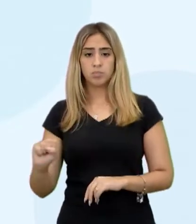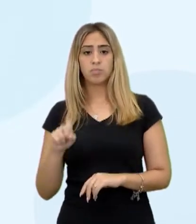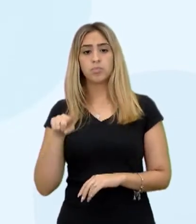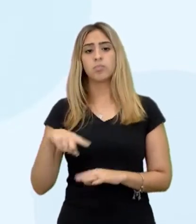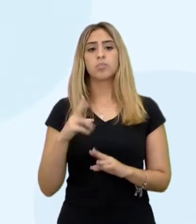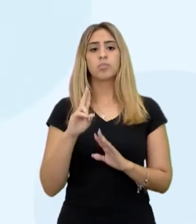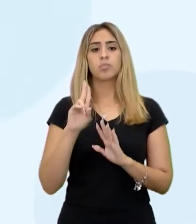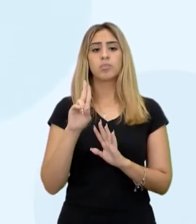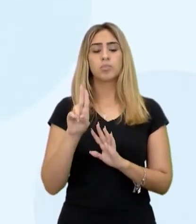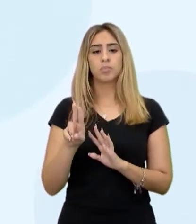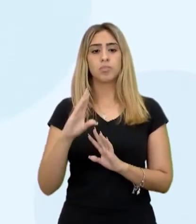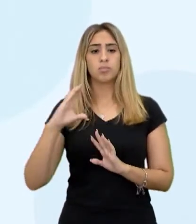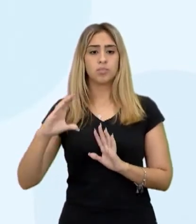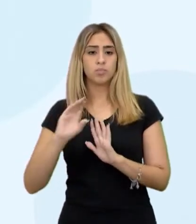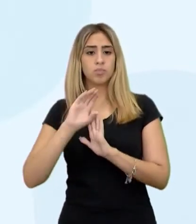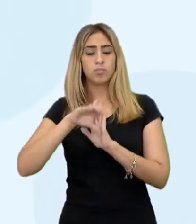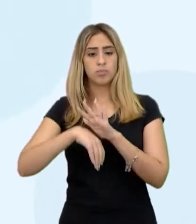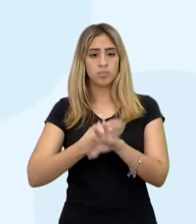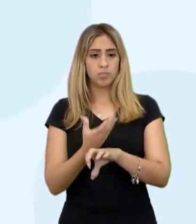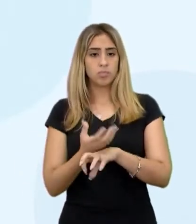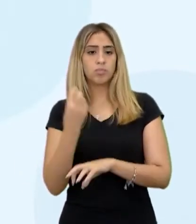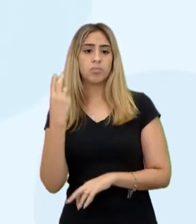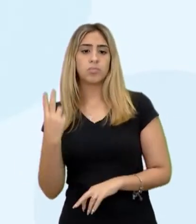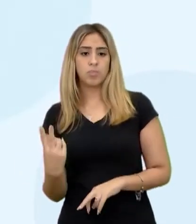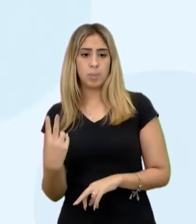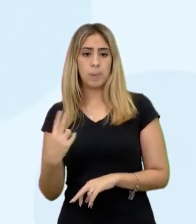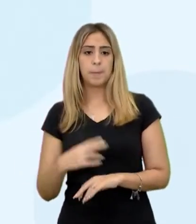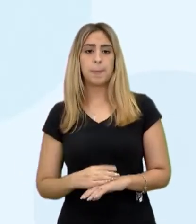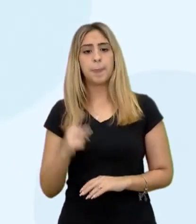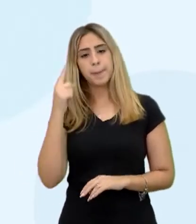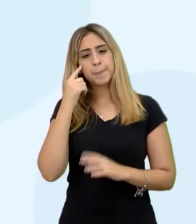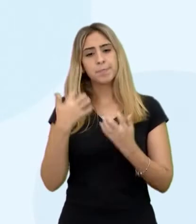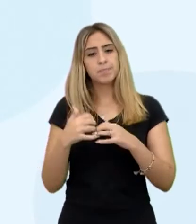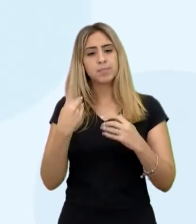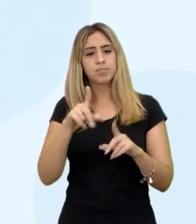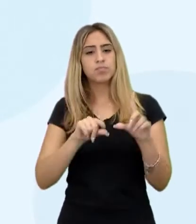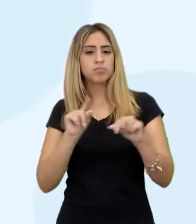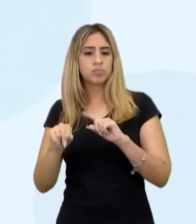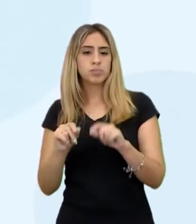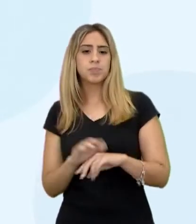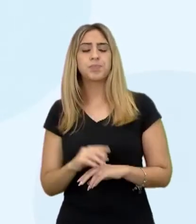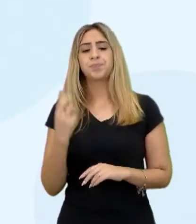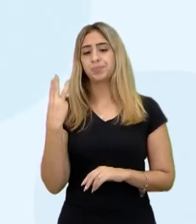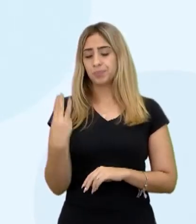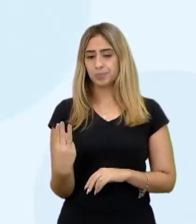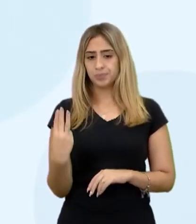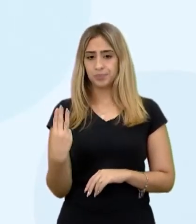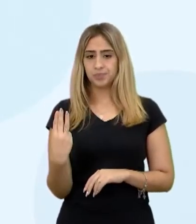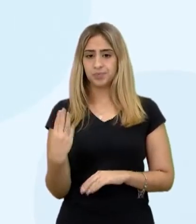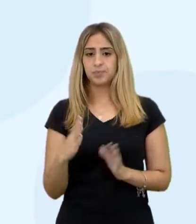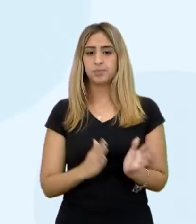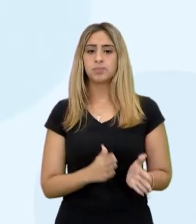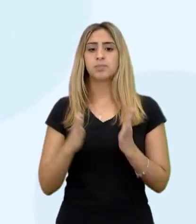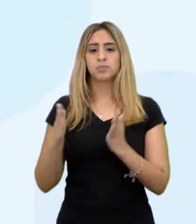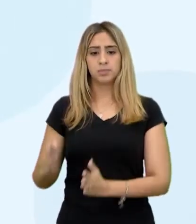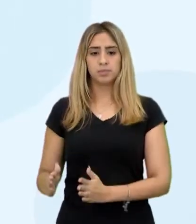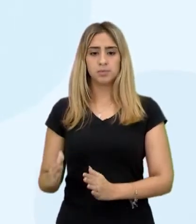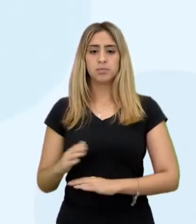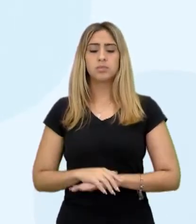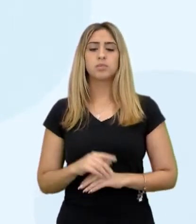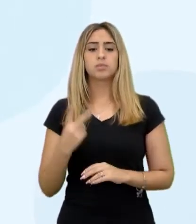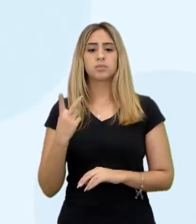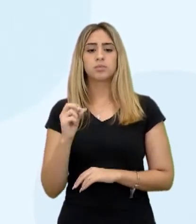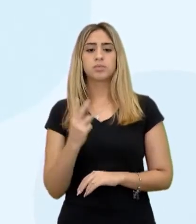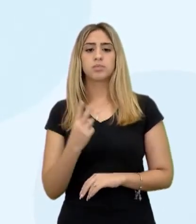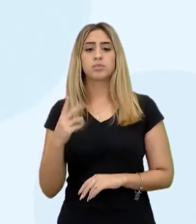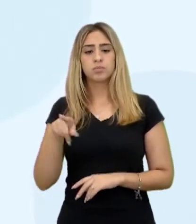curricular 2, pessoal e coletivo. Repense suas escolhas. E aí, no terceiro ano, lá em 2023, o ano que